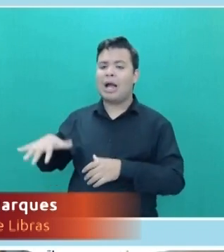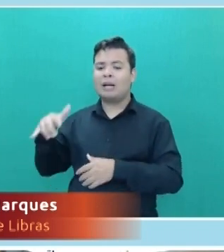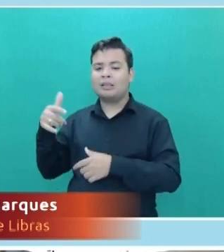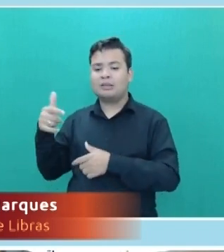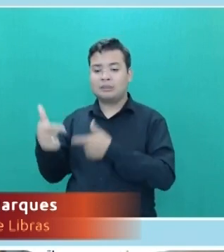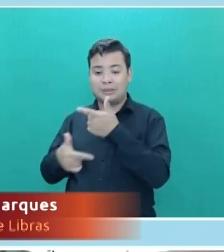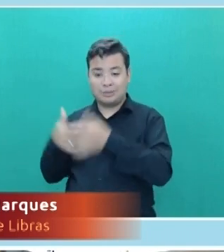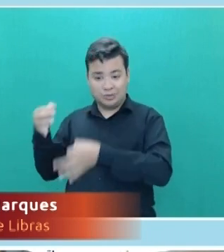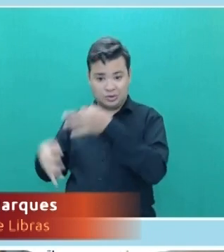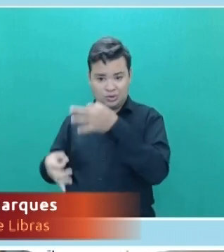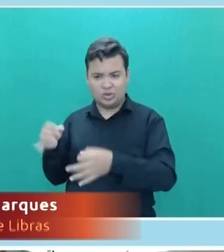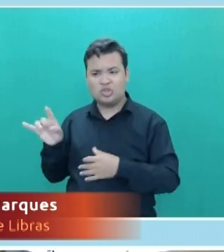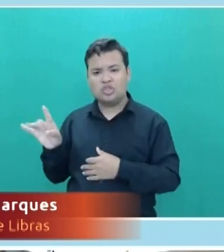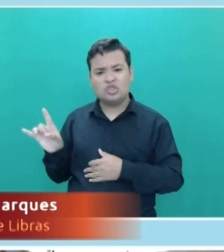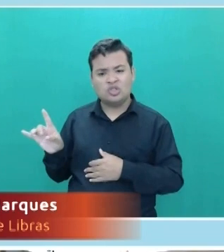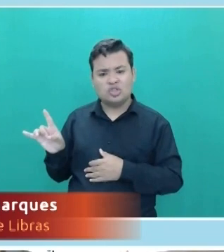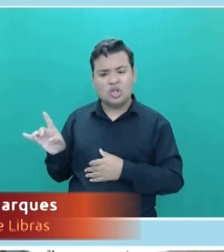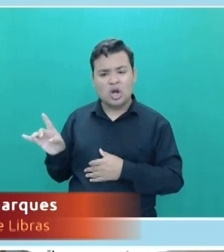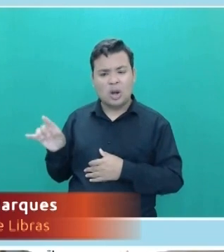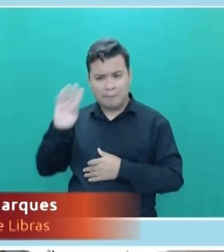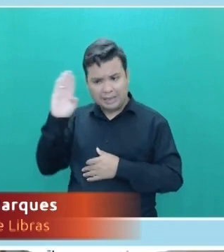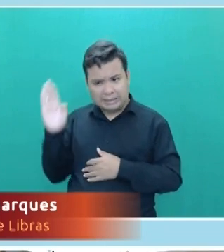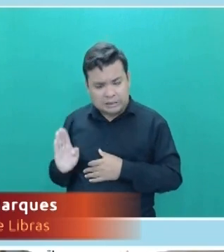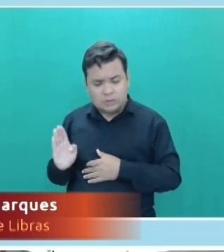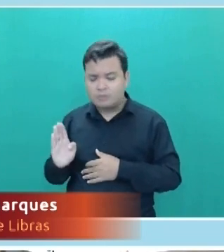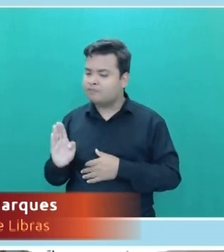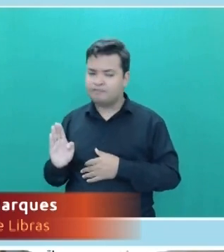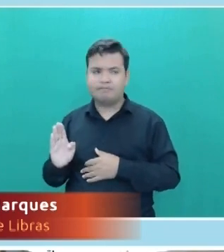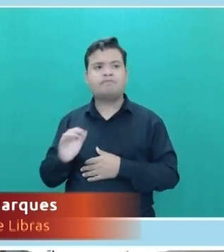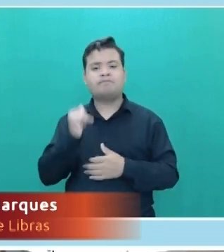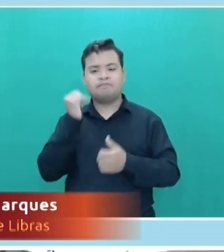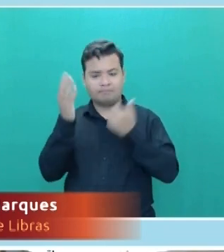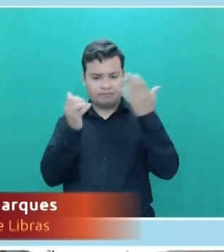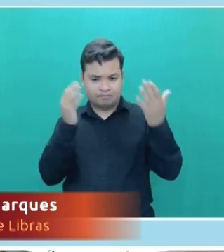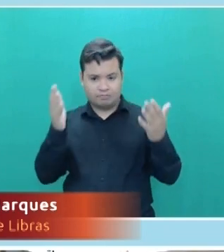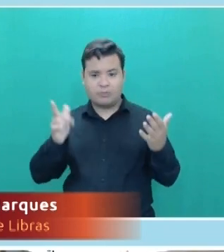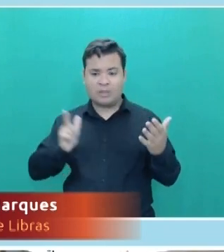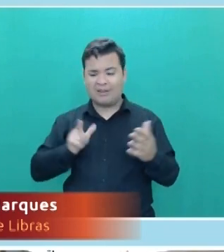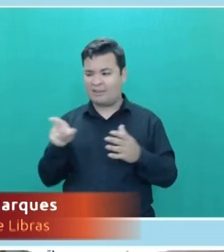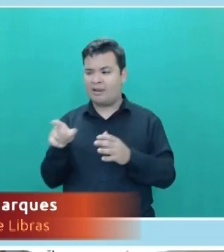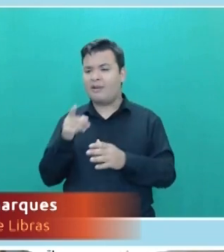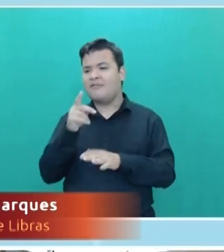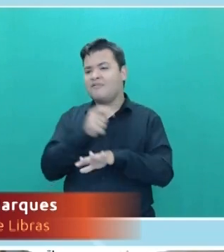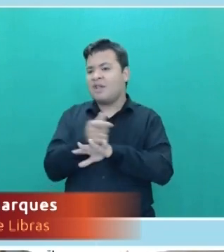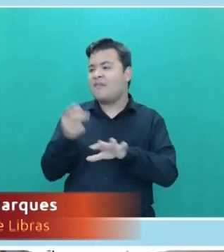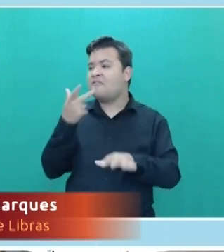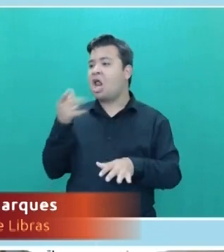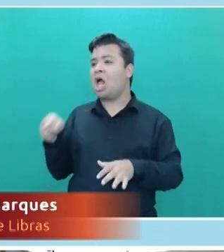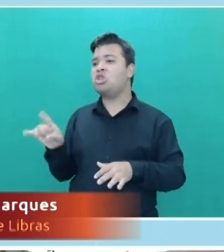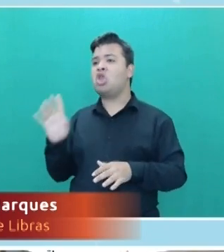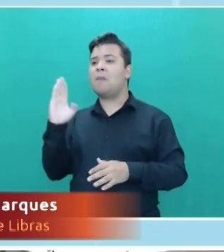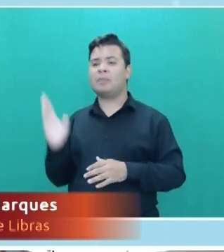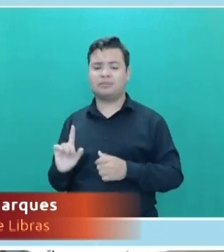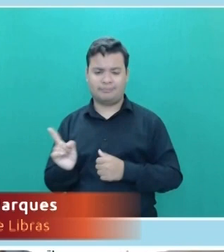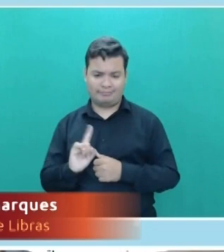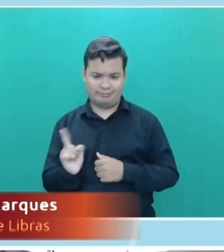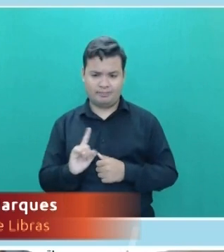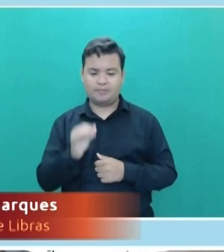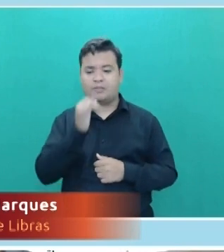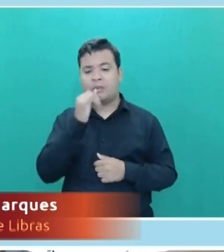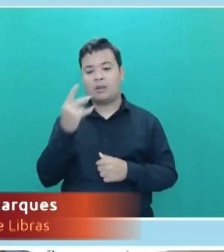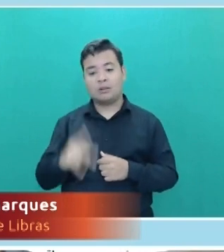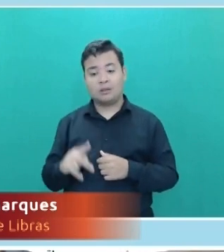para atacar as fake news. Olha, a Justiça do Trabalho existe em diversos países, né? Nossos vizinhos